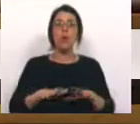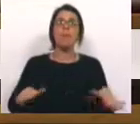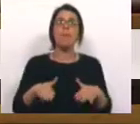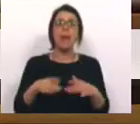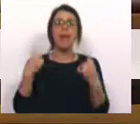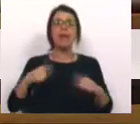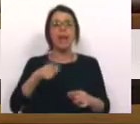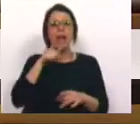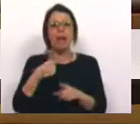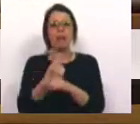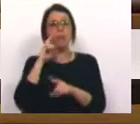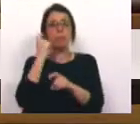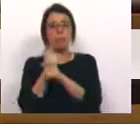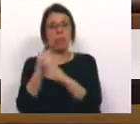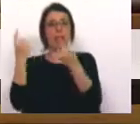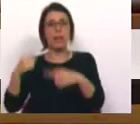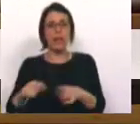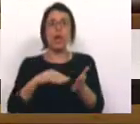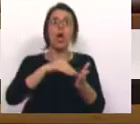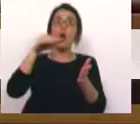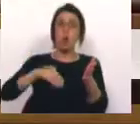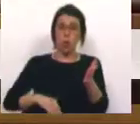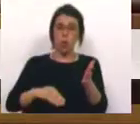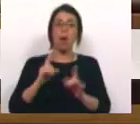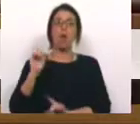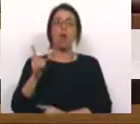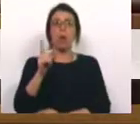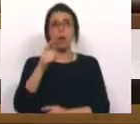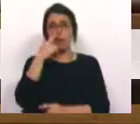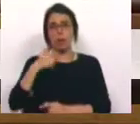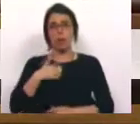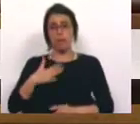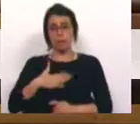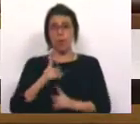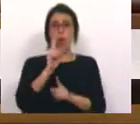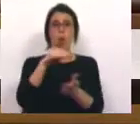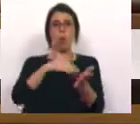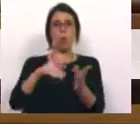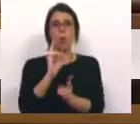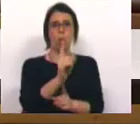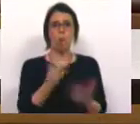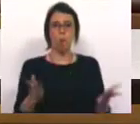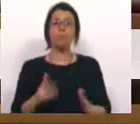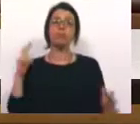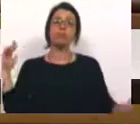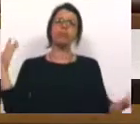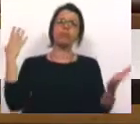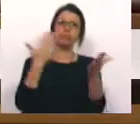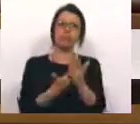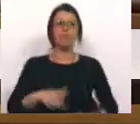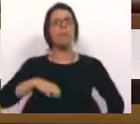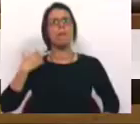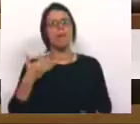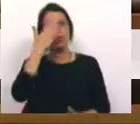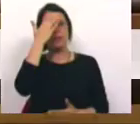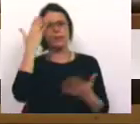praias concessionadas são vigiadas e as contratações competem aos concessionários. Passados estes anos, os